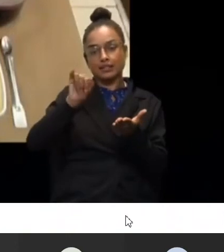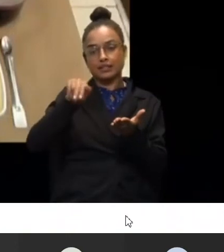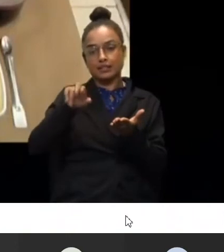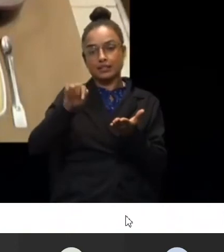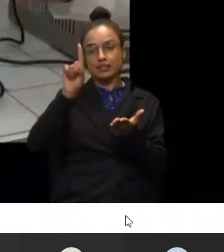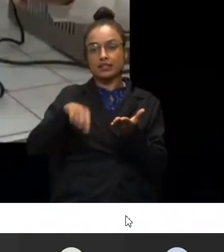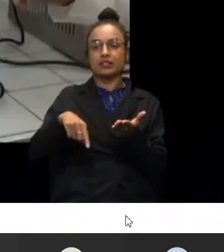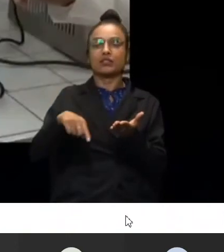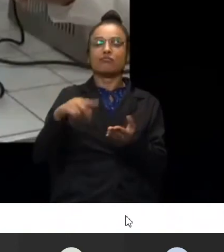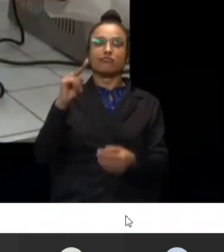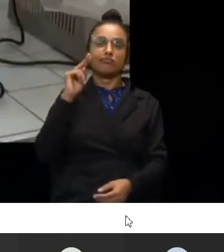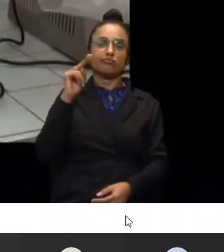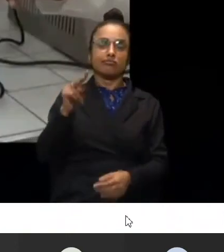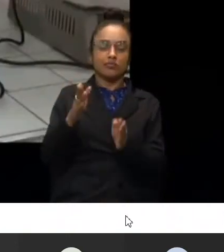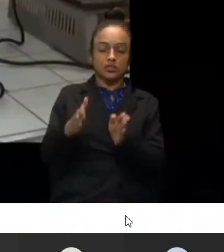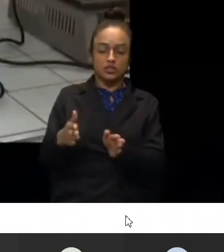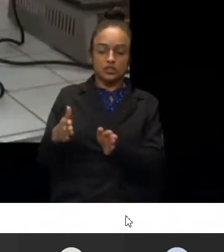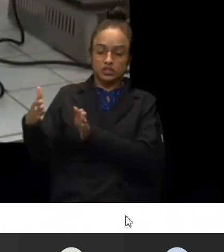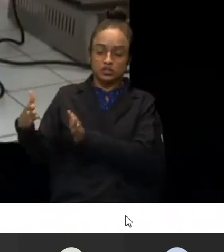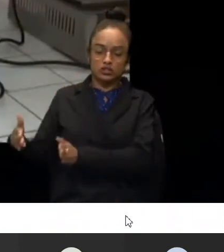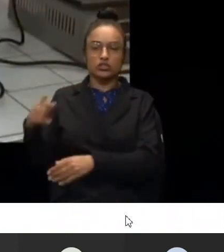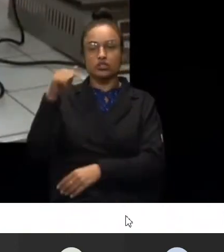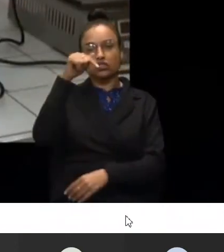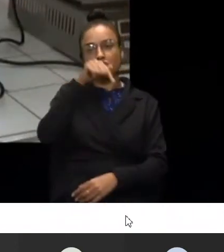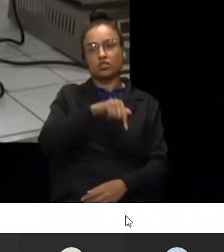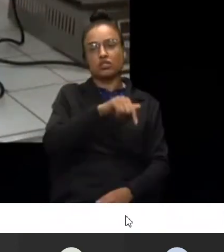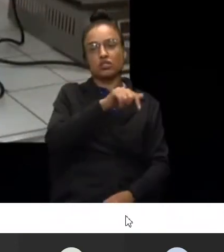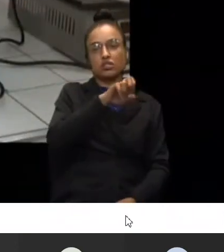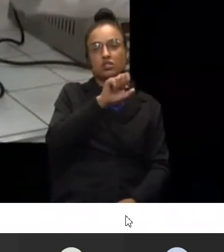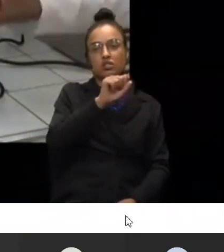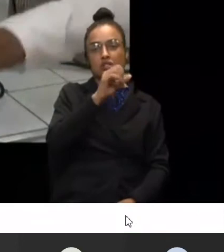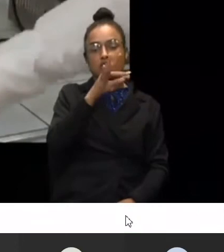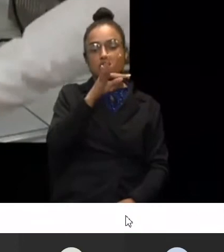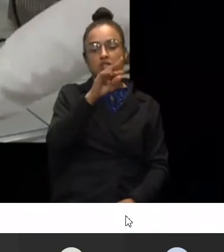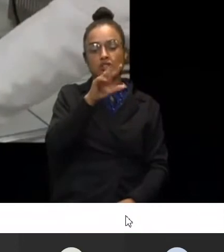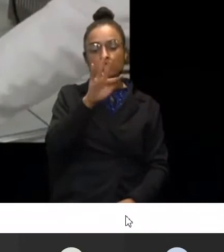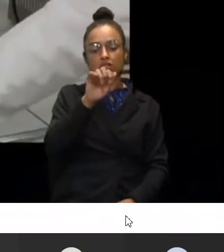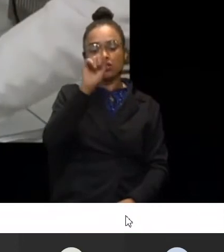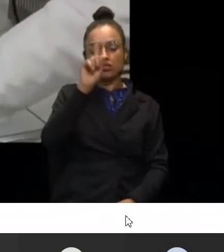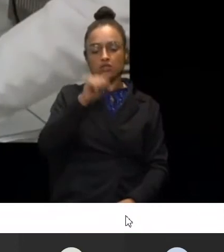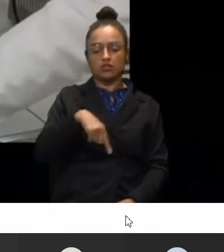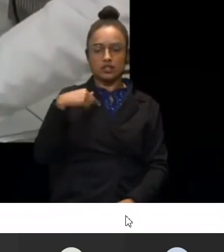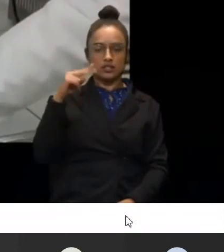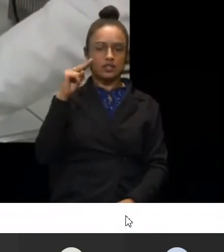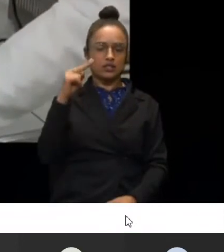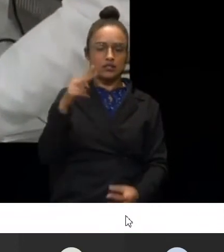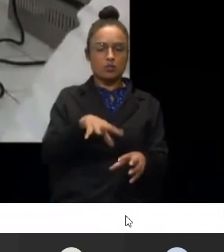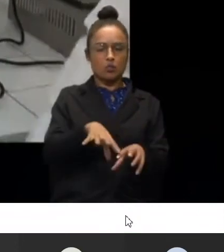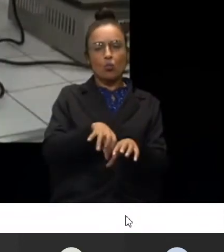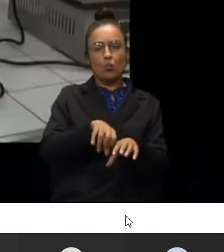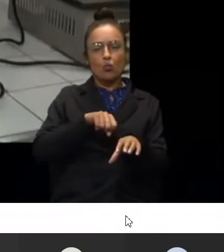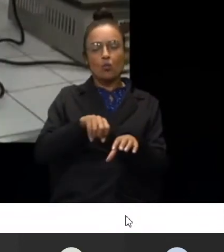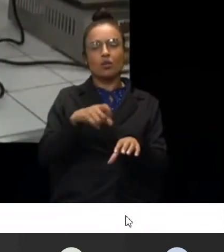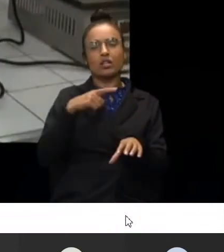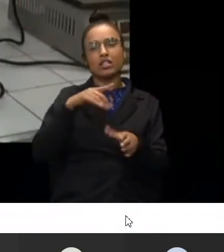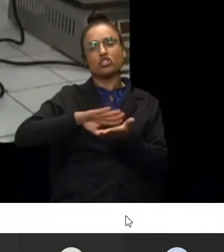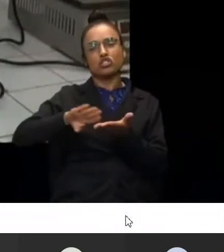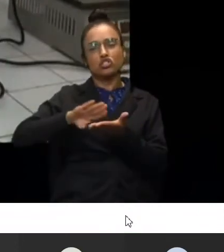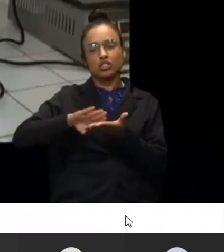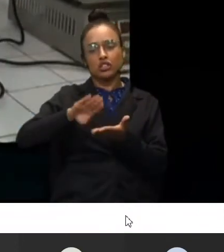PVC, que nós vamos utilizar também, e a estufa, que depois nós vamos utilizar para a extração do solvente, para a retirada do